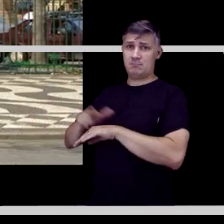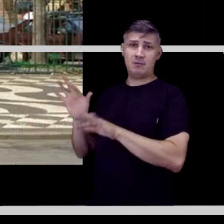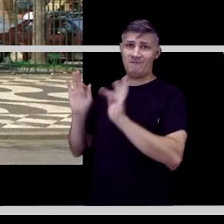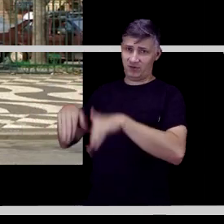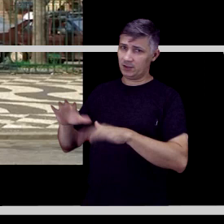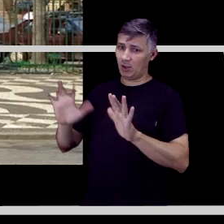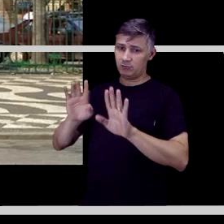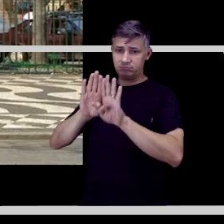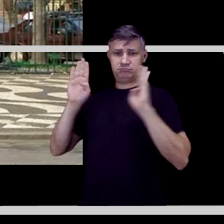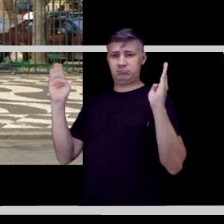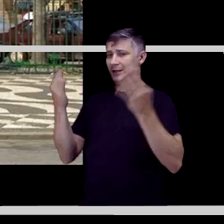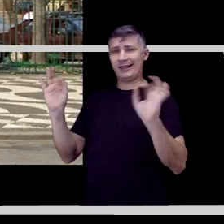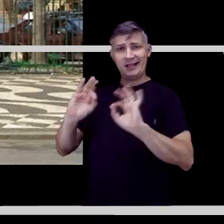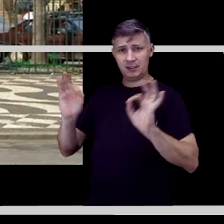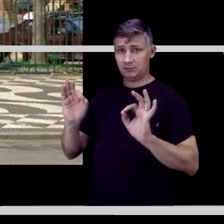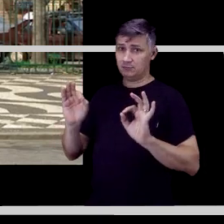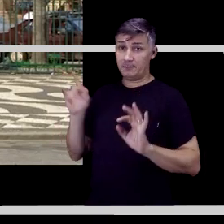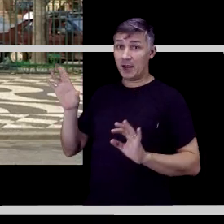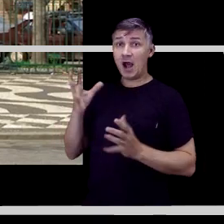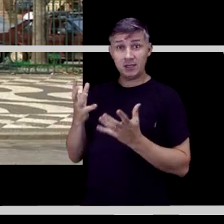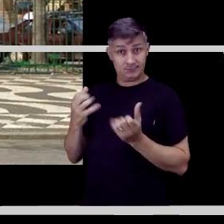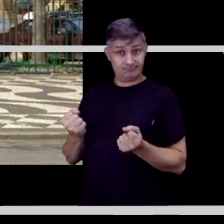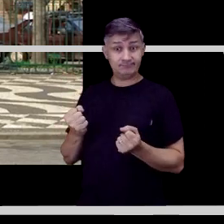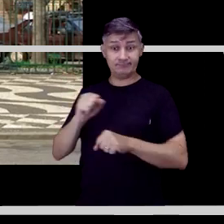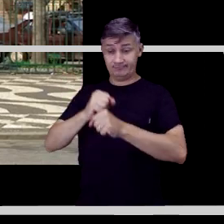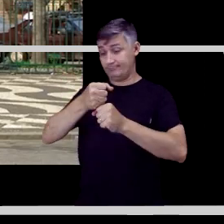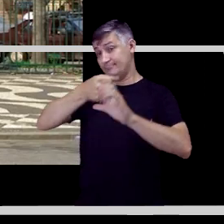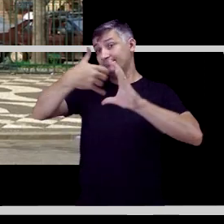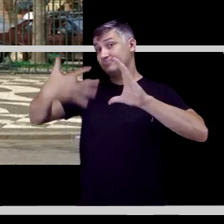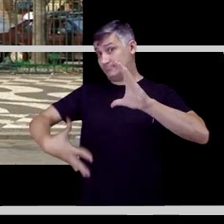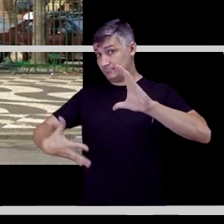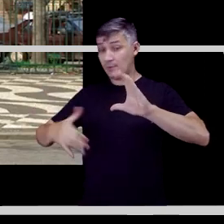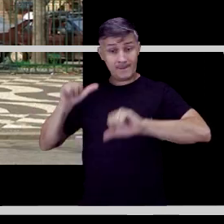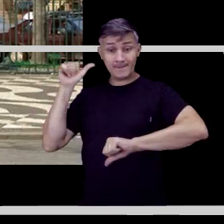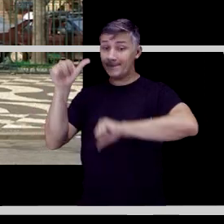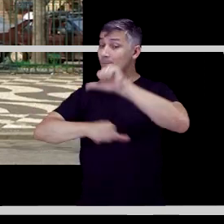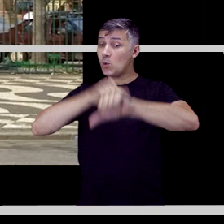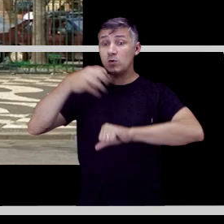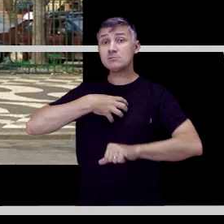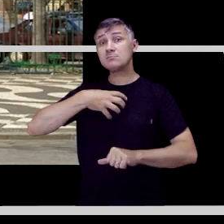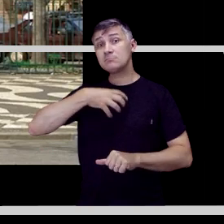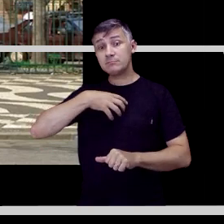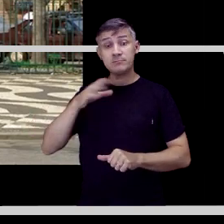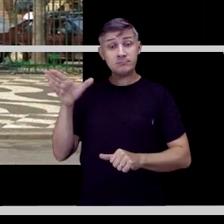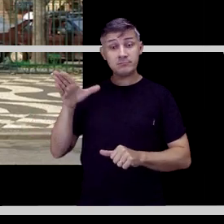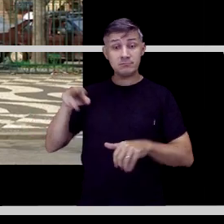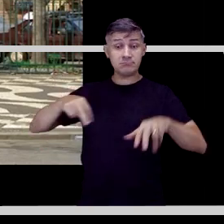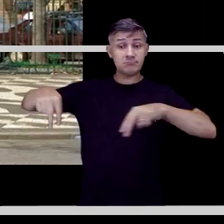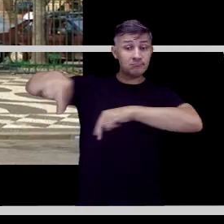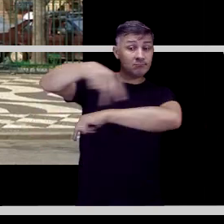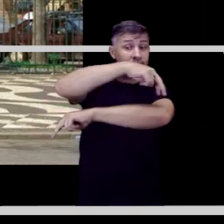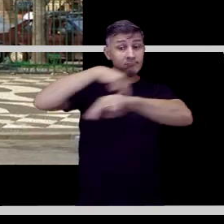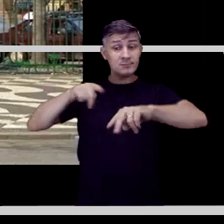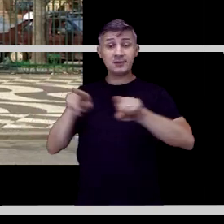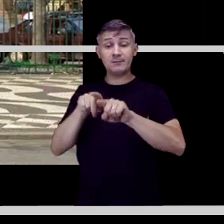tivesse revestimentos, mas assumindo então essa característica que estava e mudando o eixo de circulação